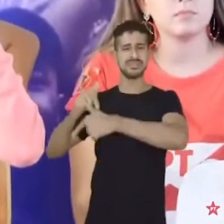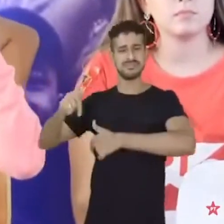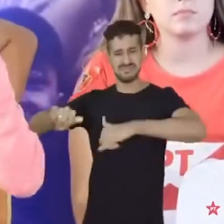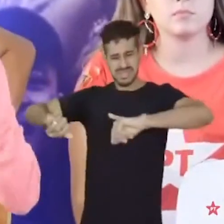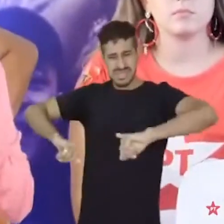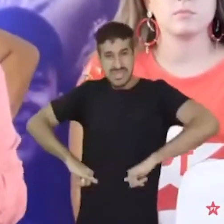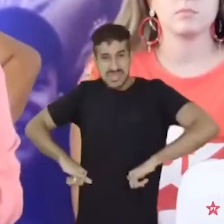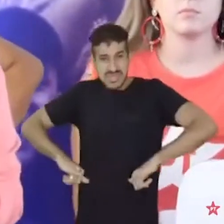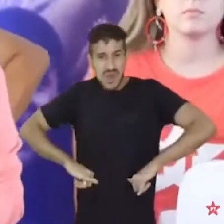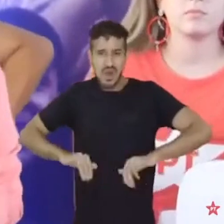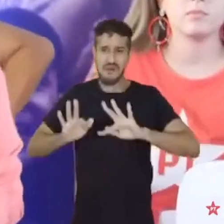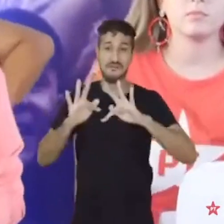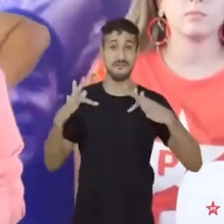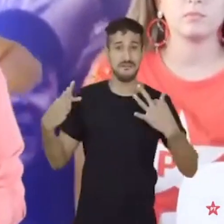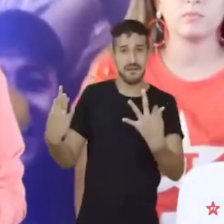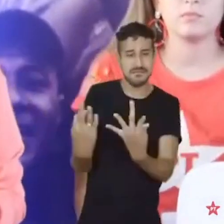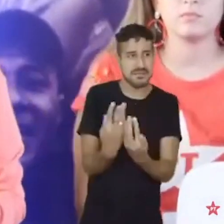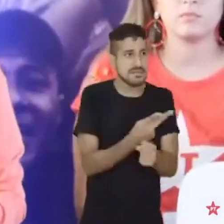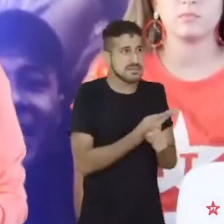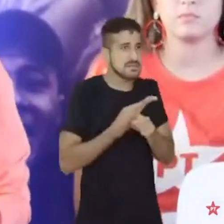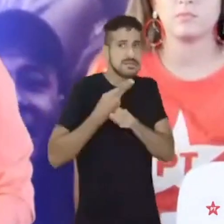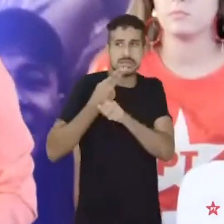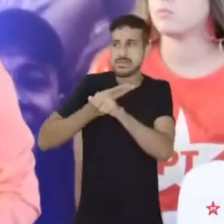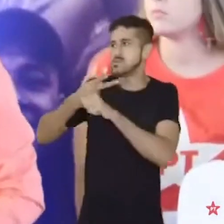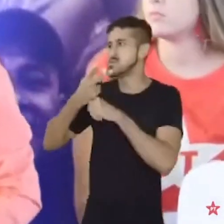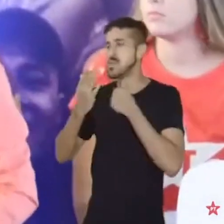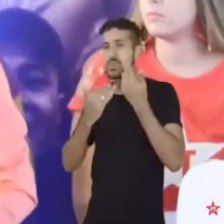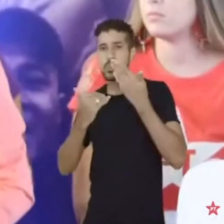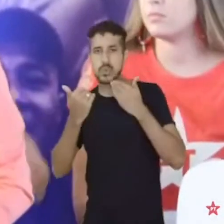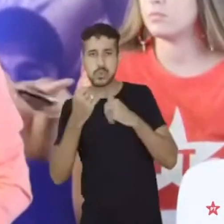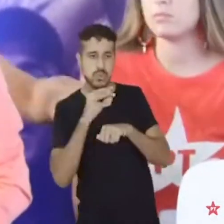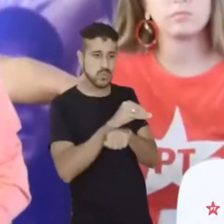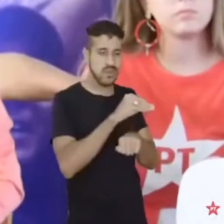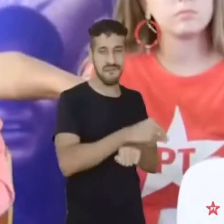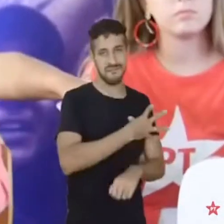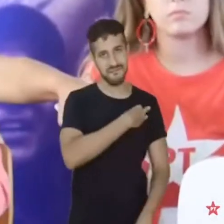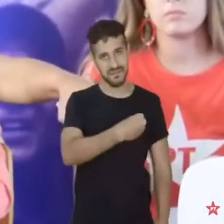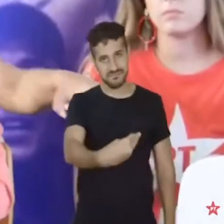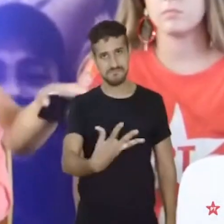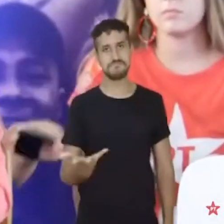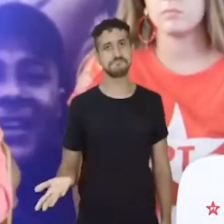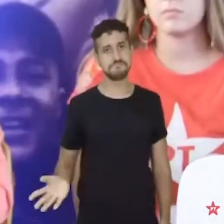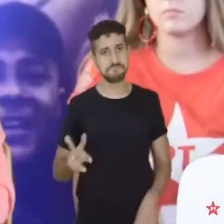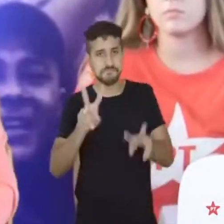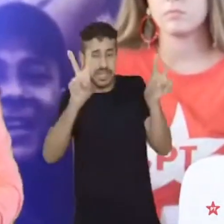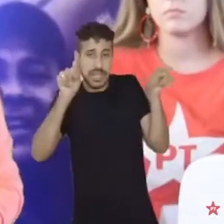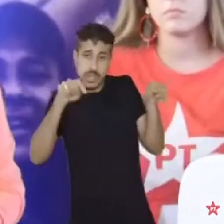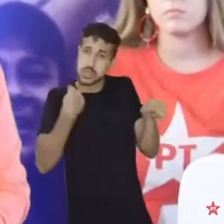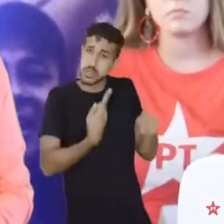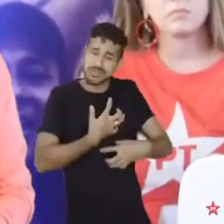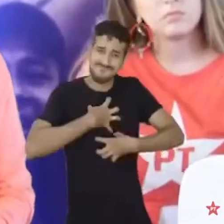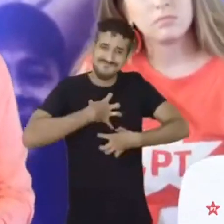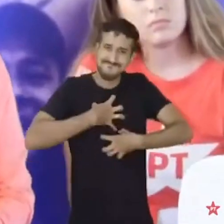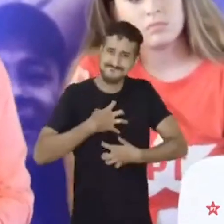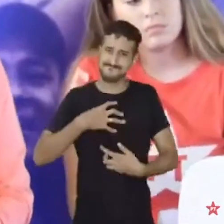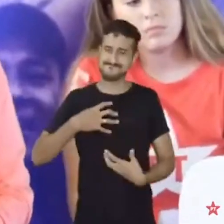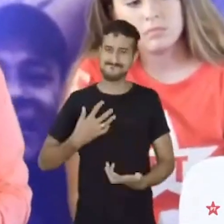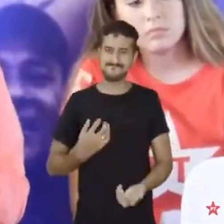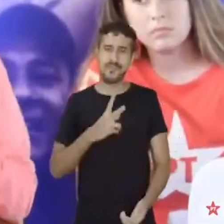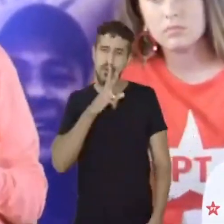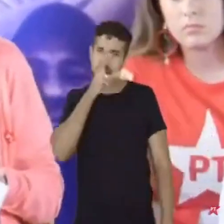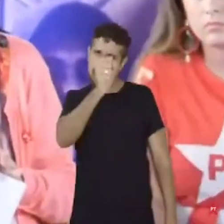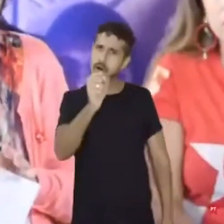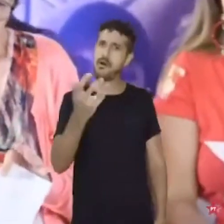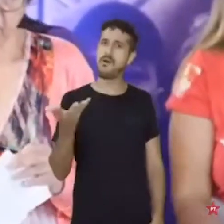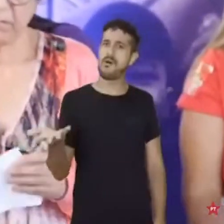família, buscando a alimentação para os seus filhos. E isso para a gente é muito significativo. Eu tenho um